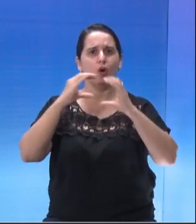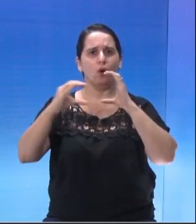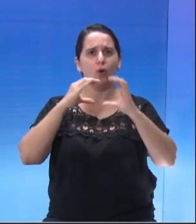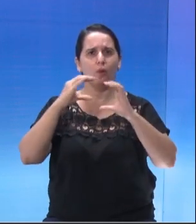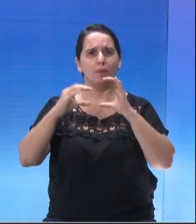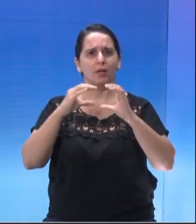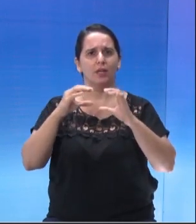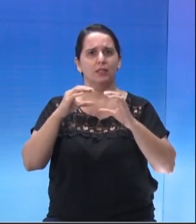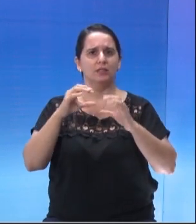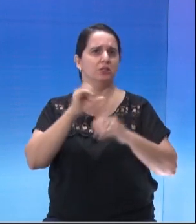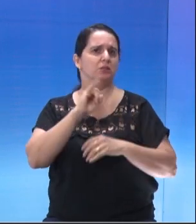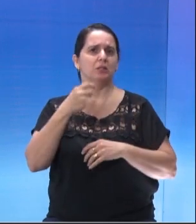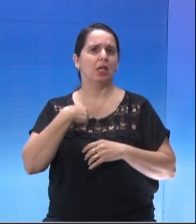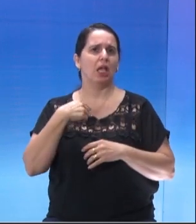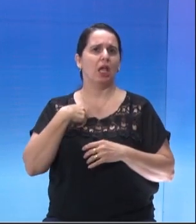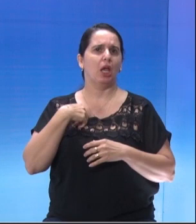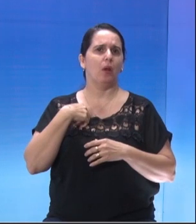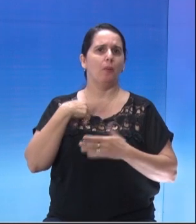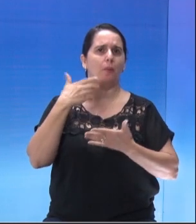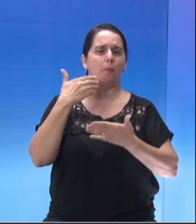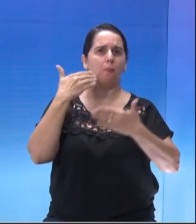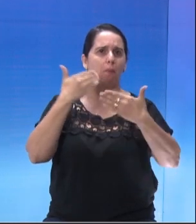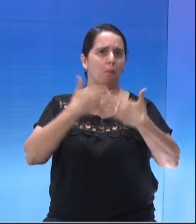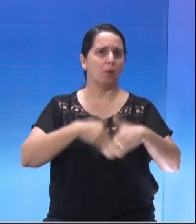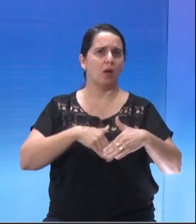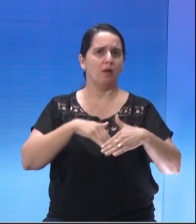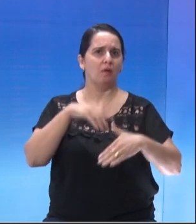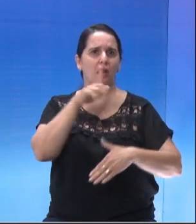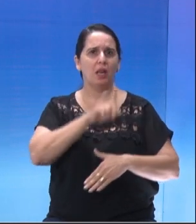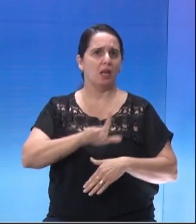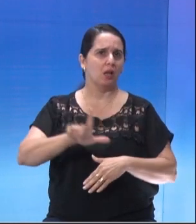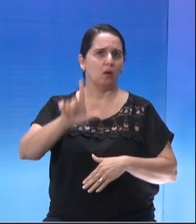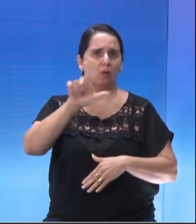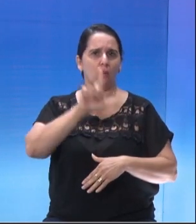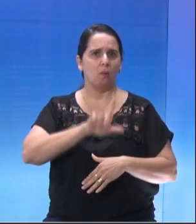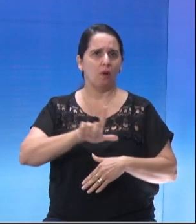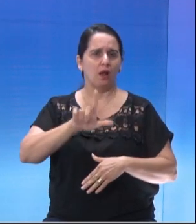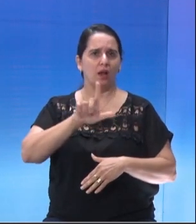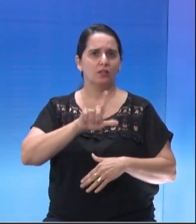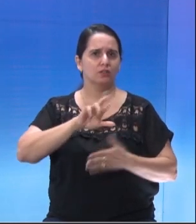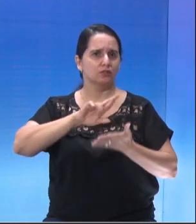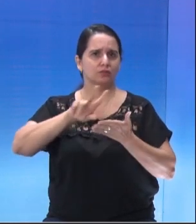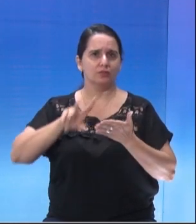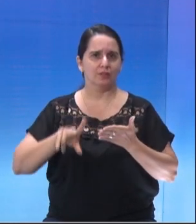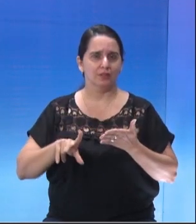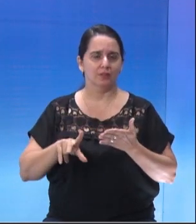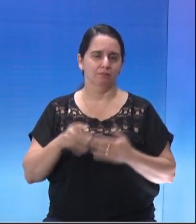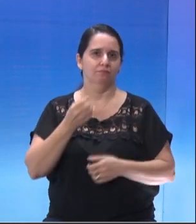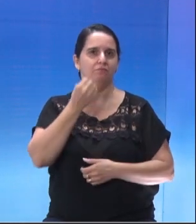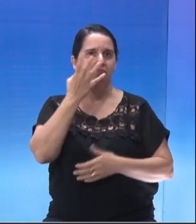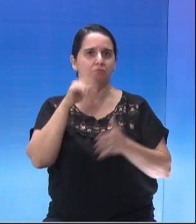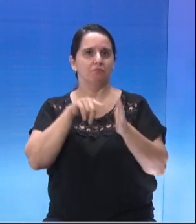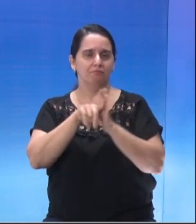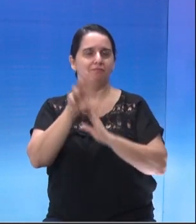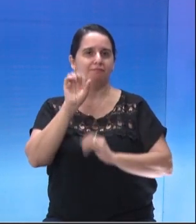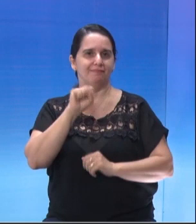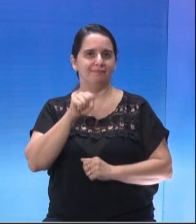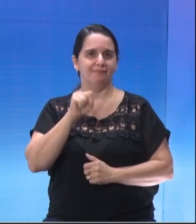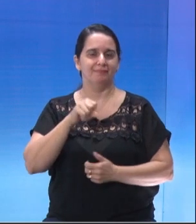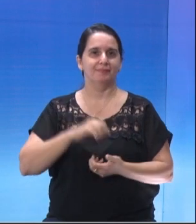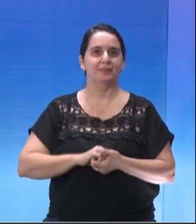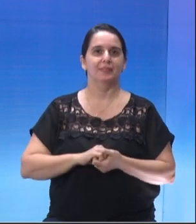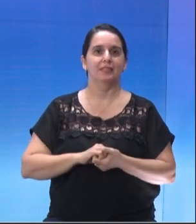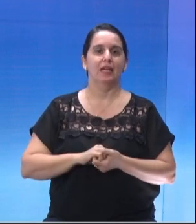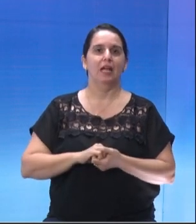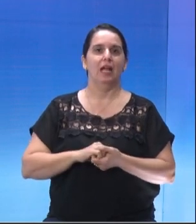eu vou fazer linguagens e a senhora ministra aula de língua portuguesa? Muito boa pergunta, né, gente?